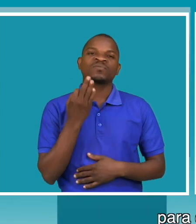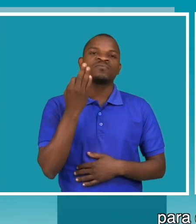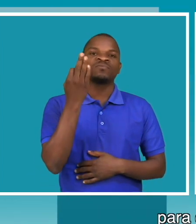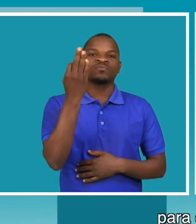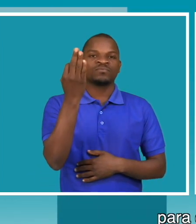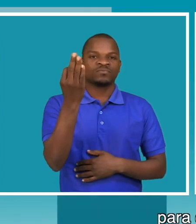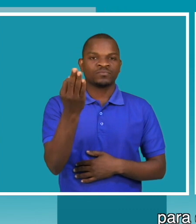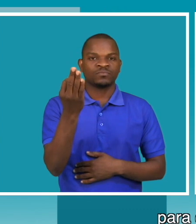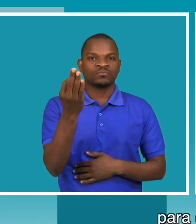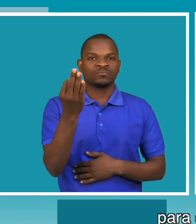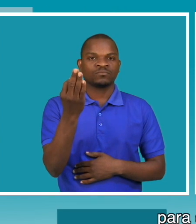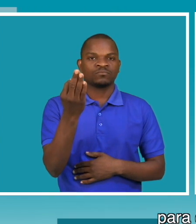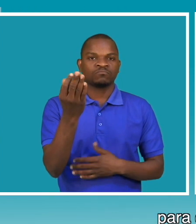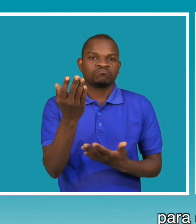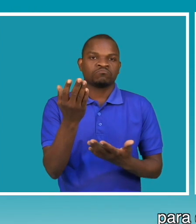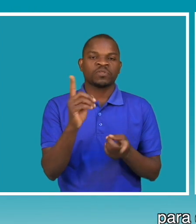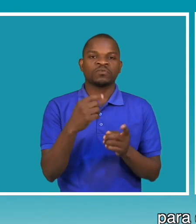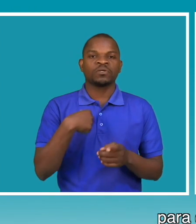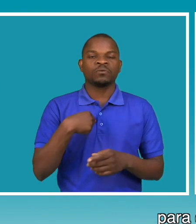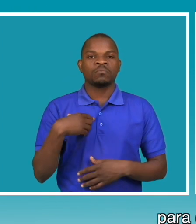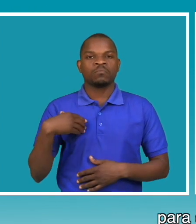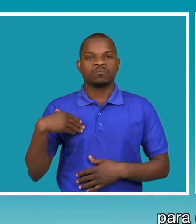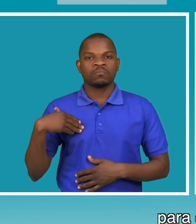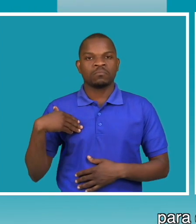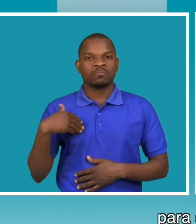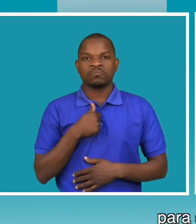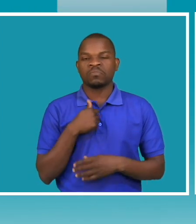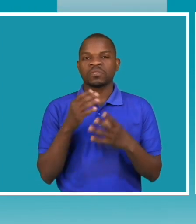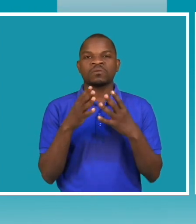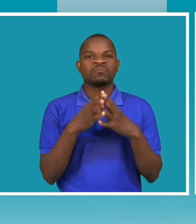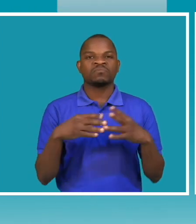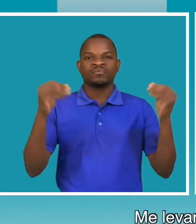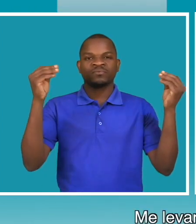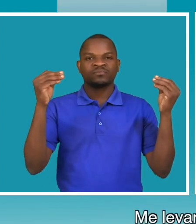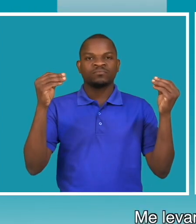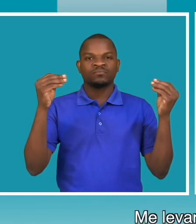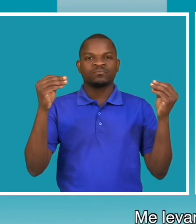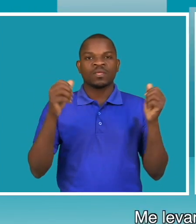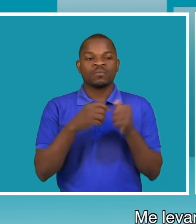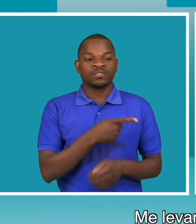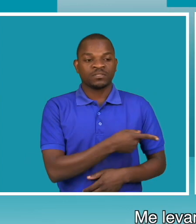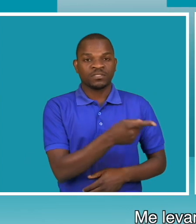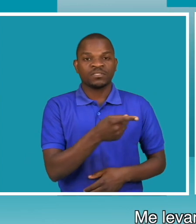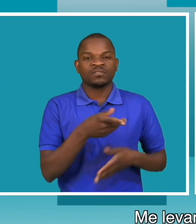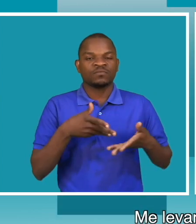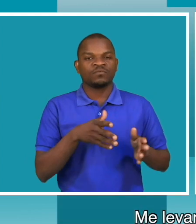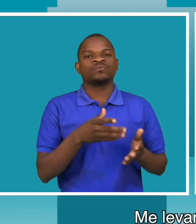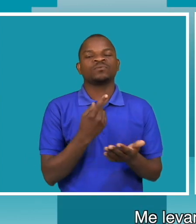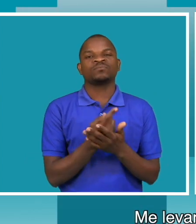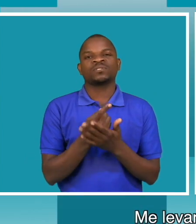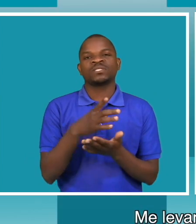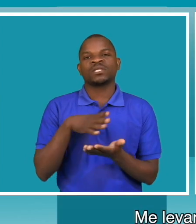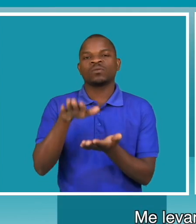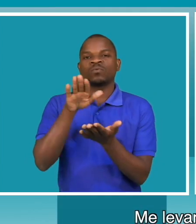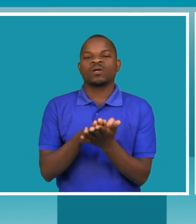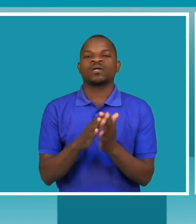chegar o tempo de Deus me levar, me levaram quando os meus filhos têm sido